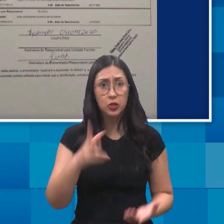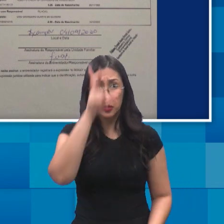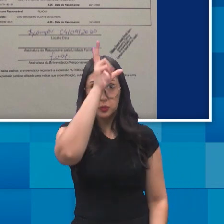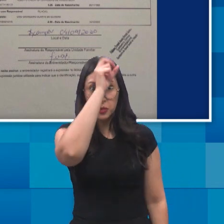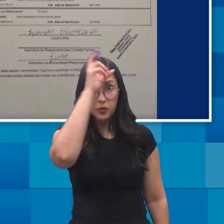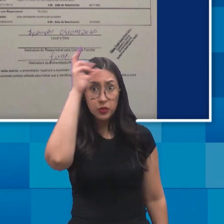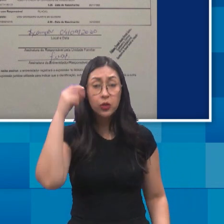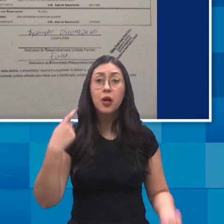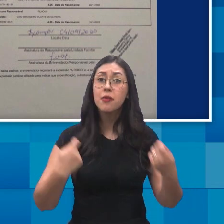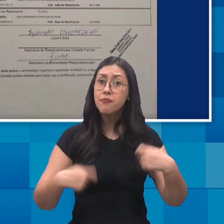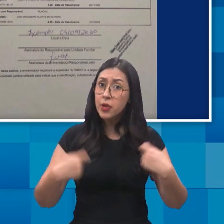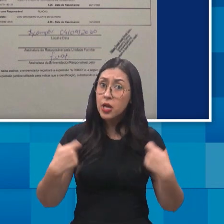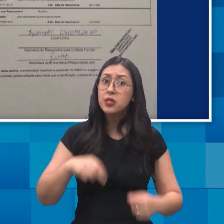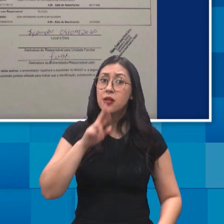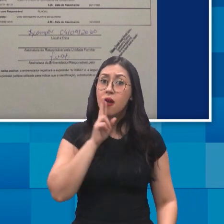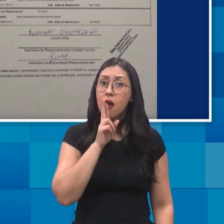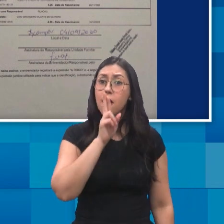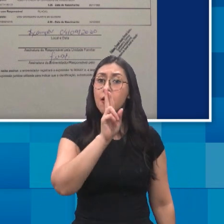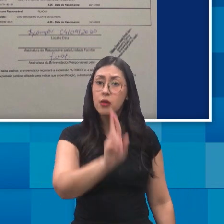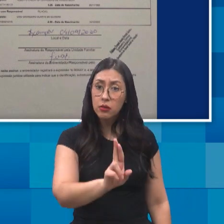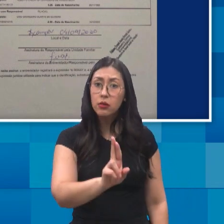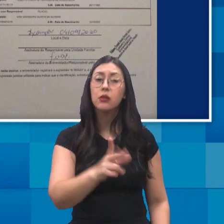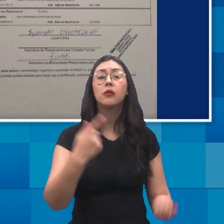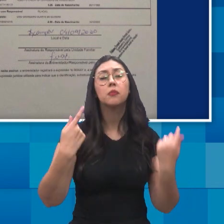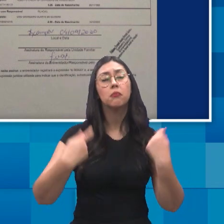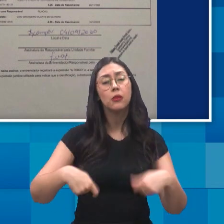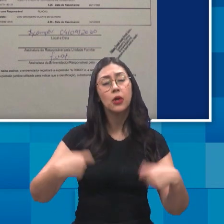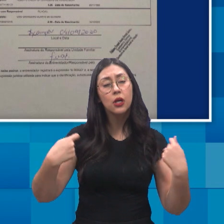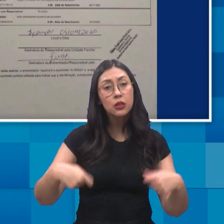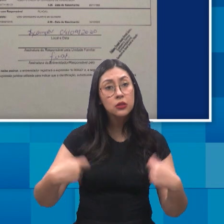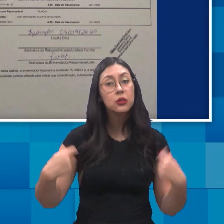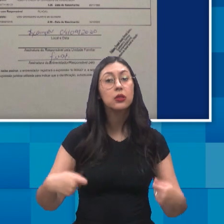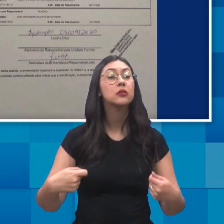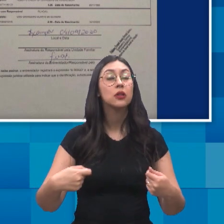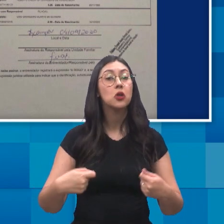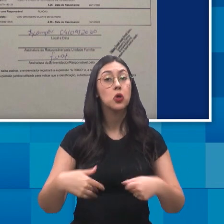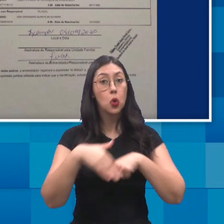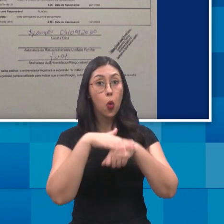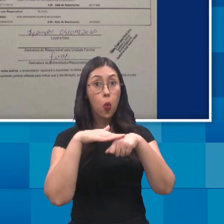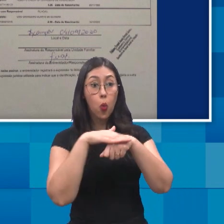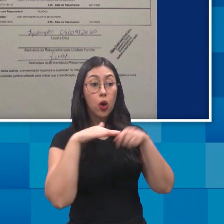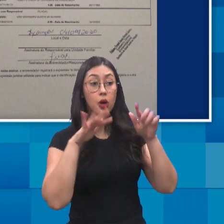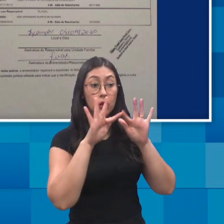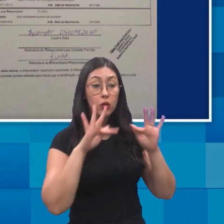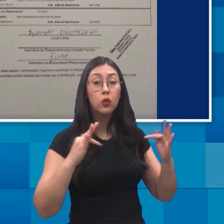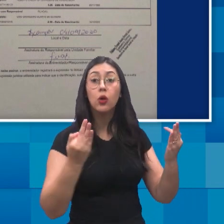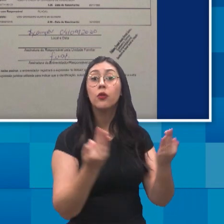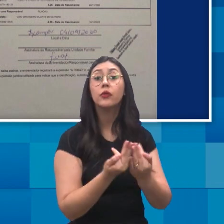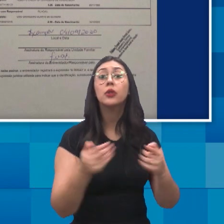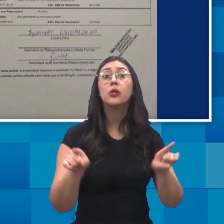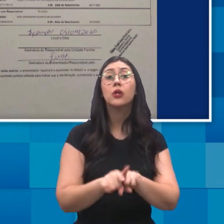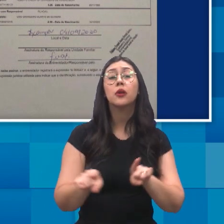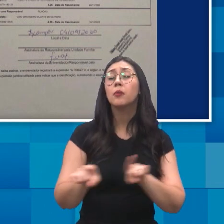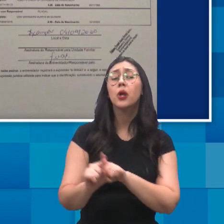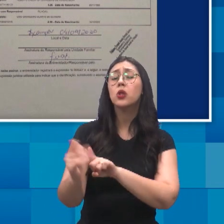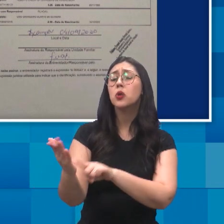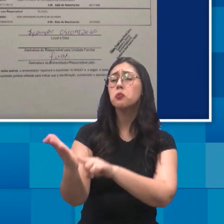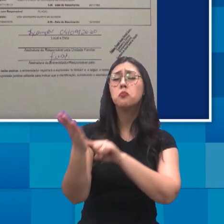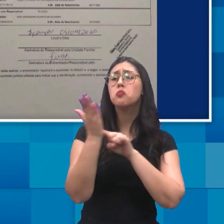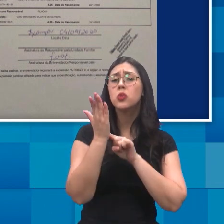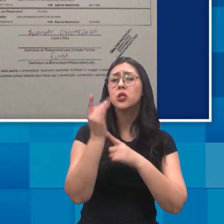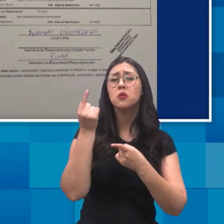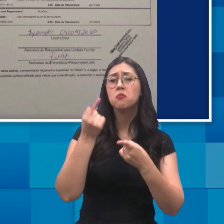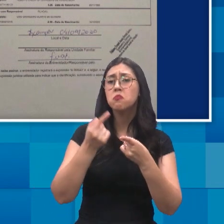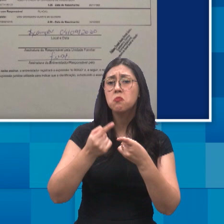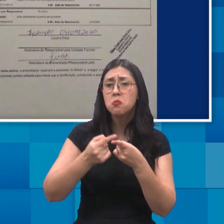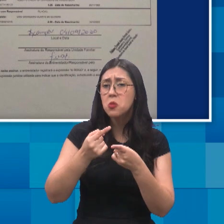se manifestar, precisa falar com a família, trazer para nós aqui porque o